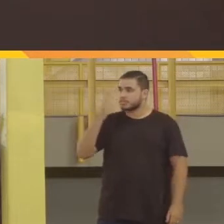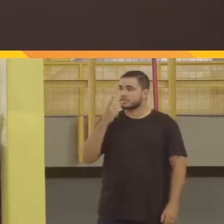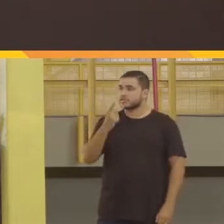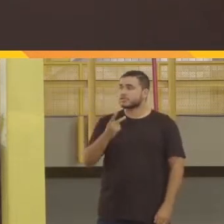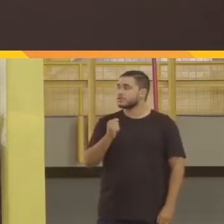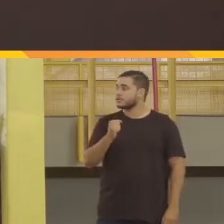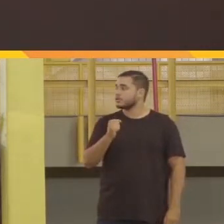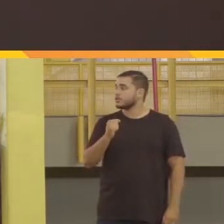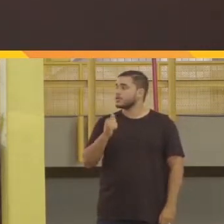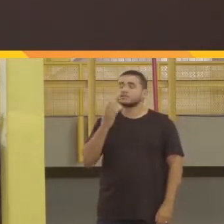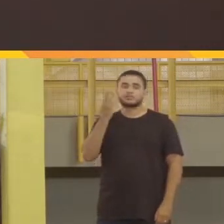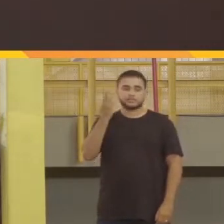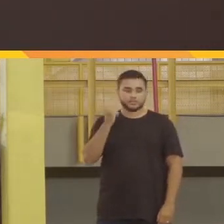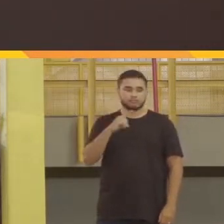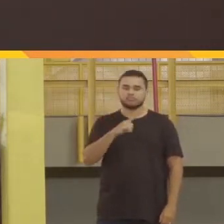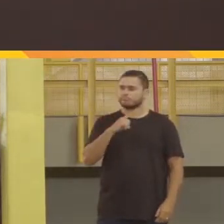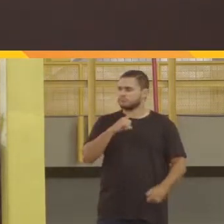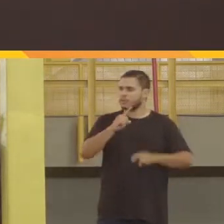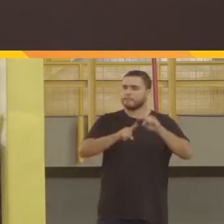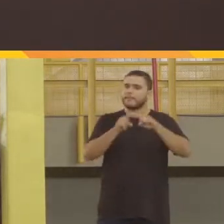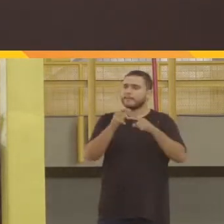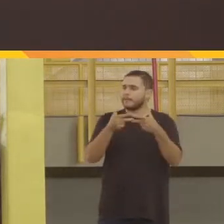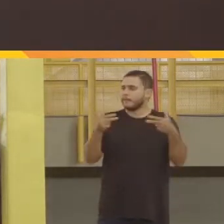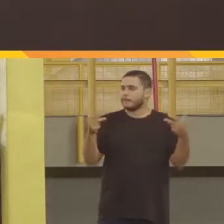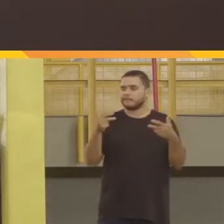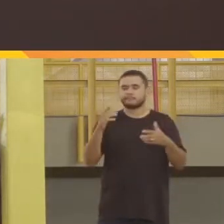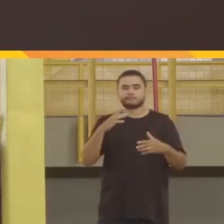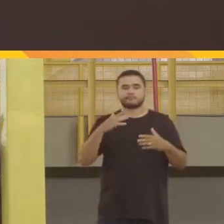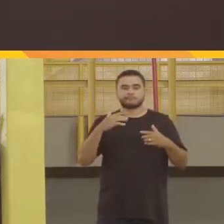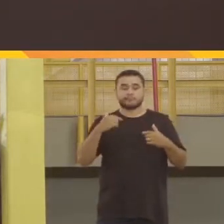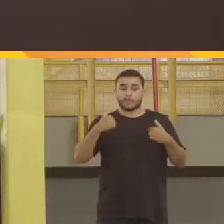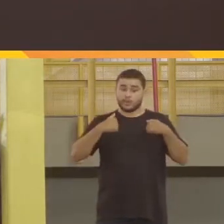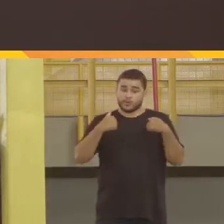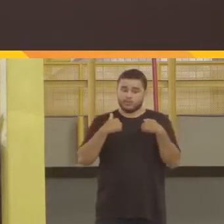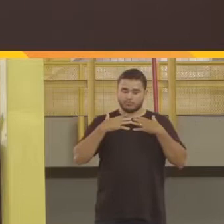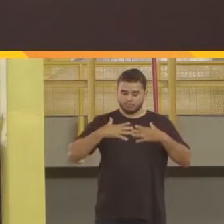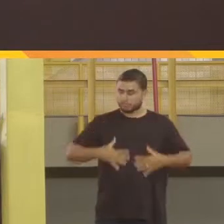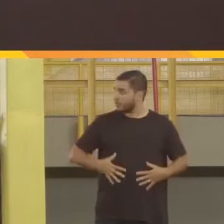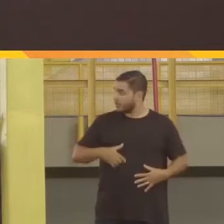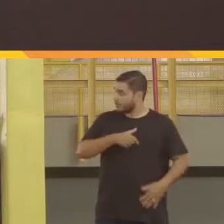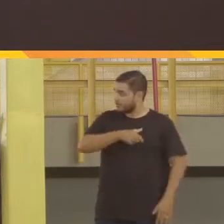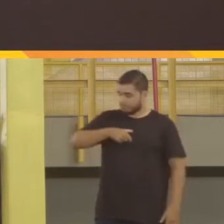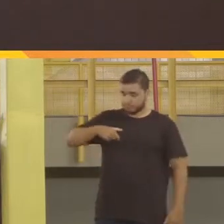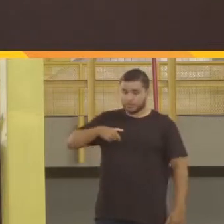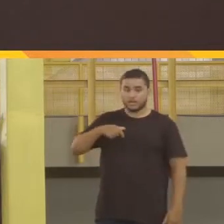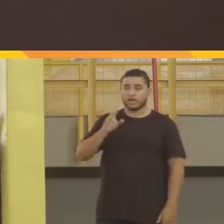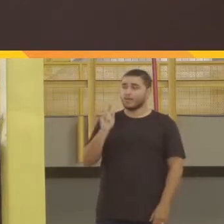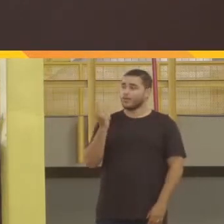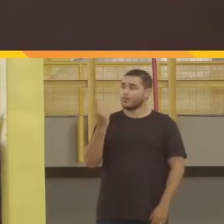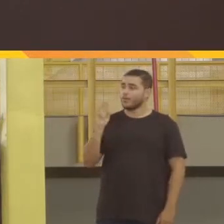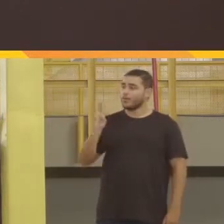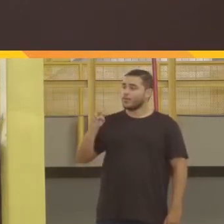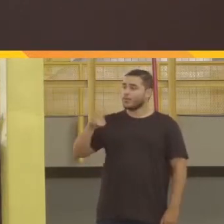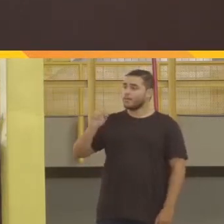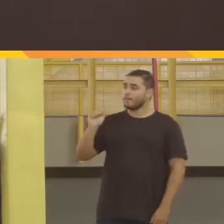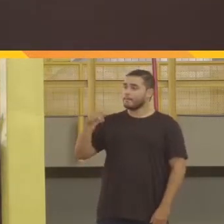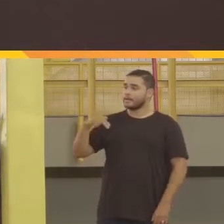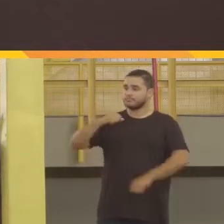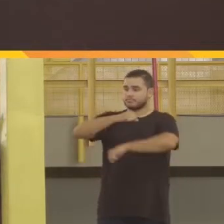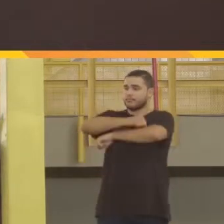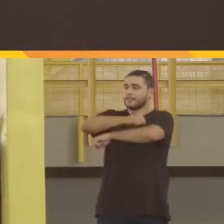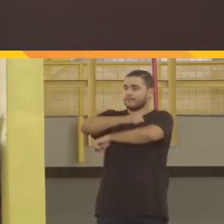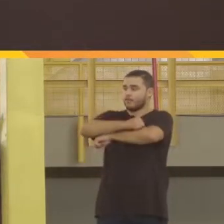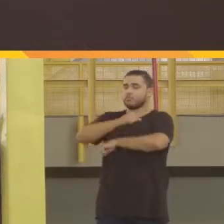de outros materiais, a uma série de outros conteúdos que vocês também poderão ter acesso. Tudo gratuito porque